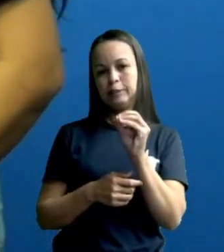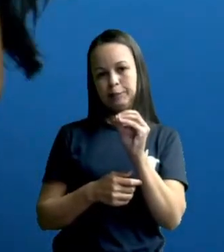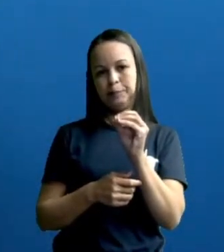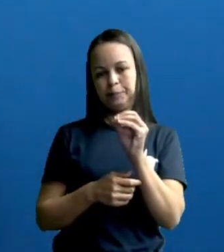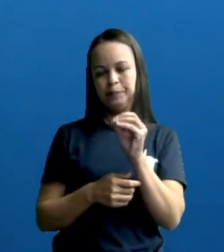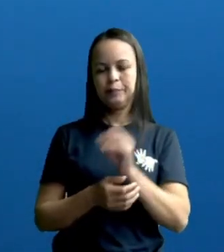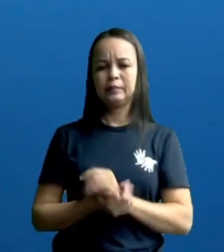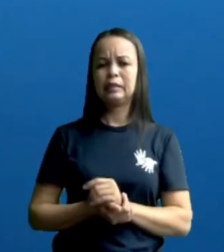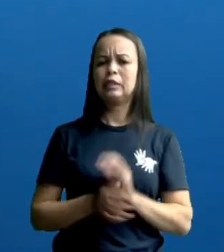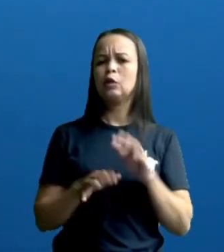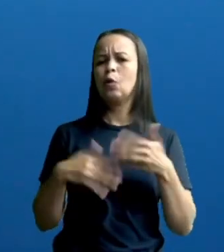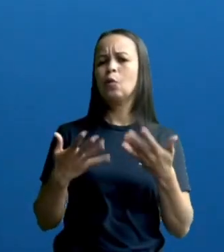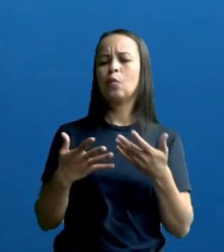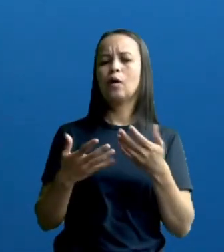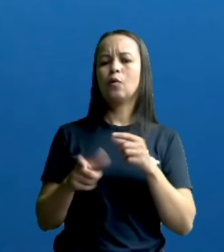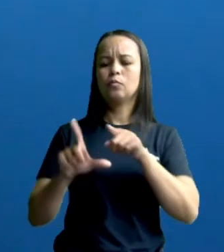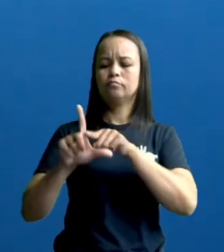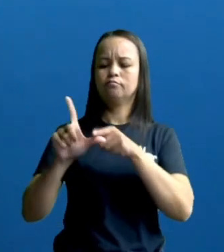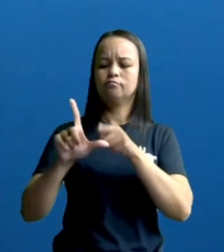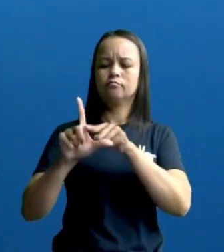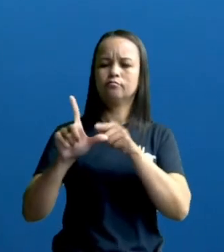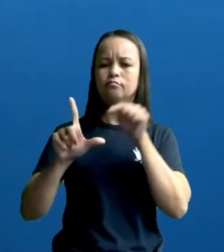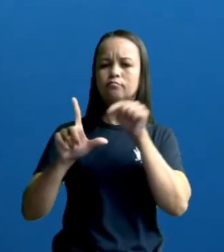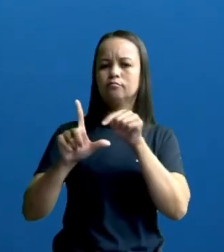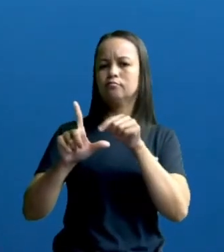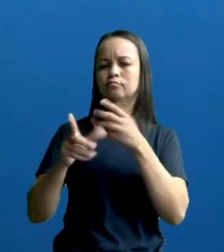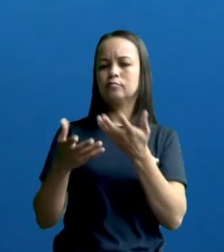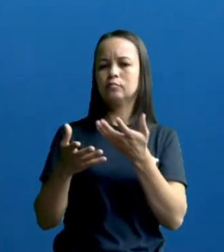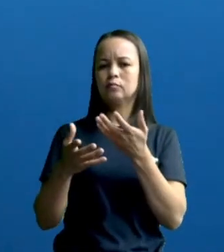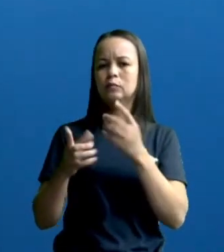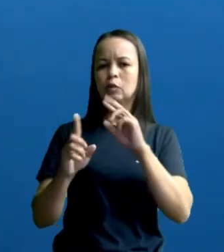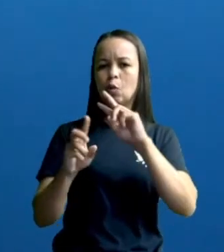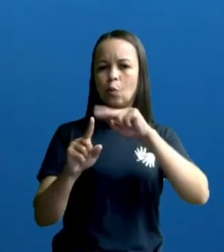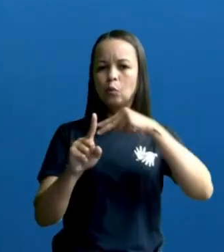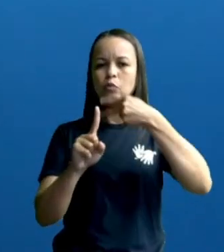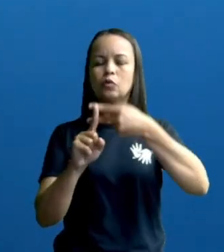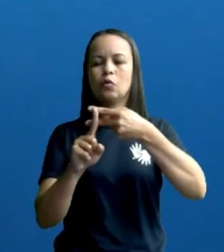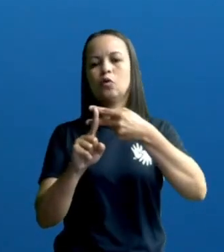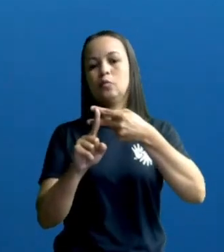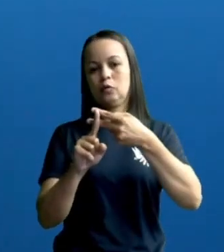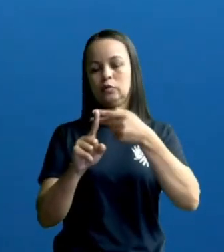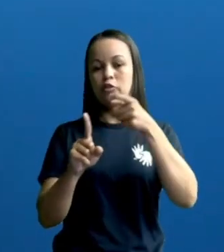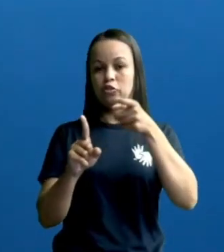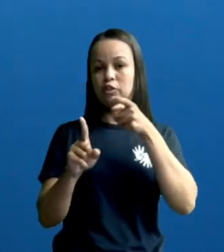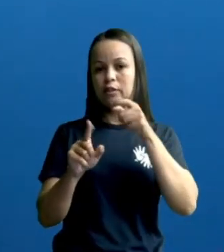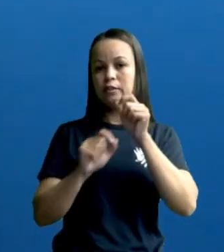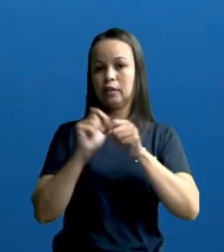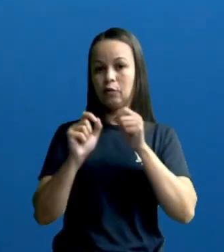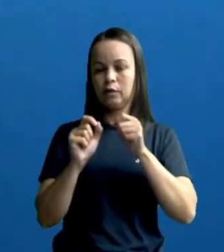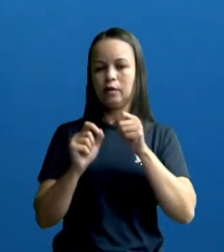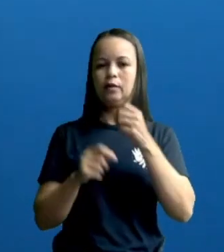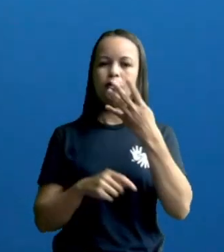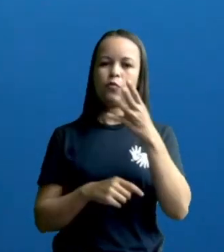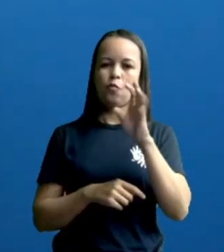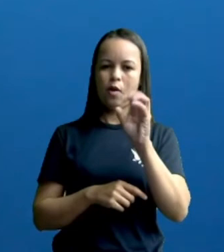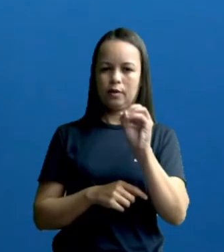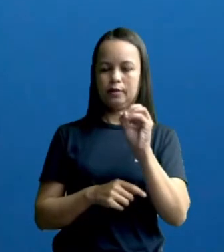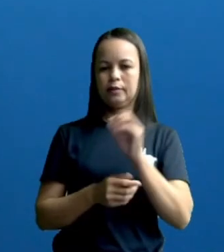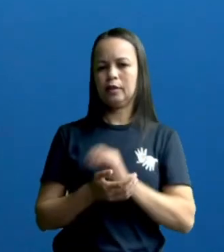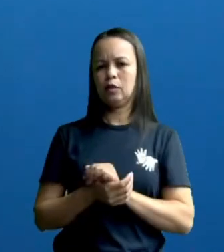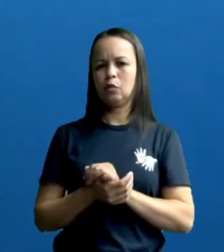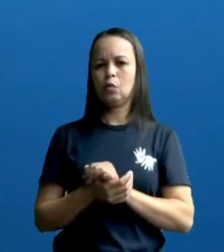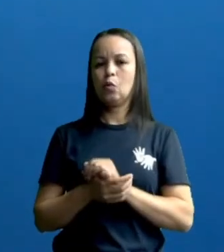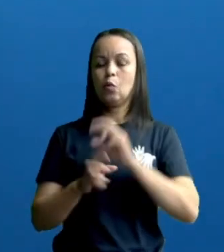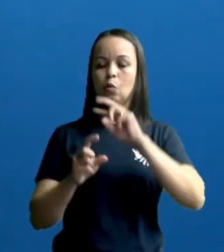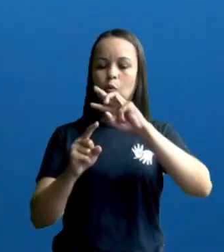certo? Então, qual seria o valor do ângulo aqui? O dobro de x, que é o dobro de 20, 40. O triplo